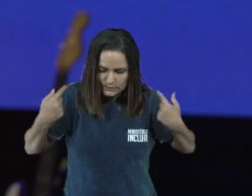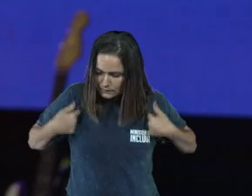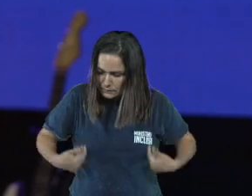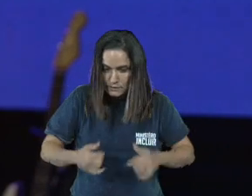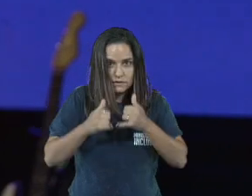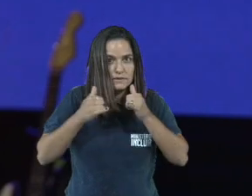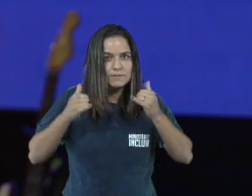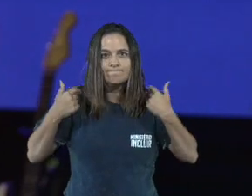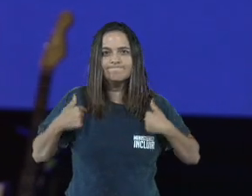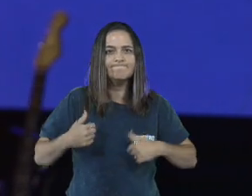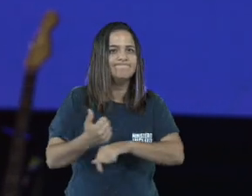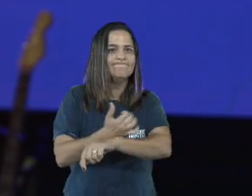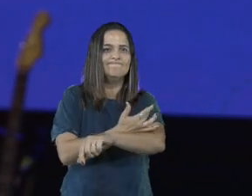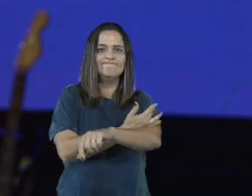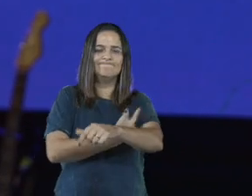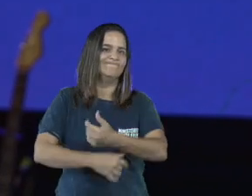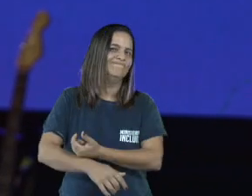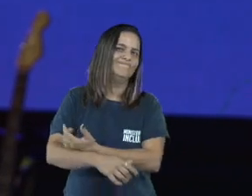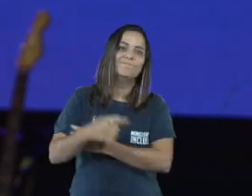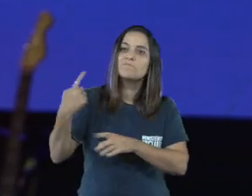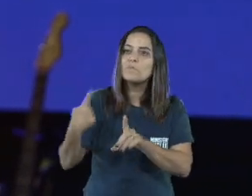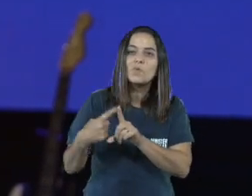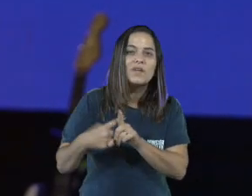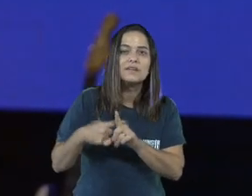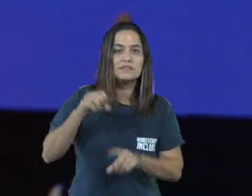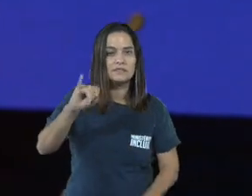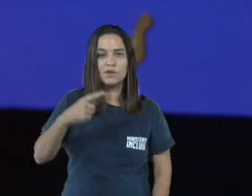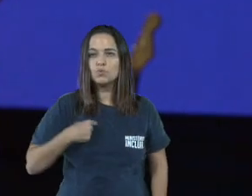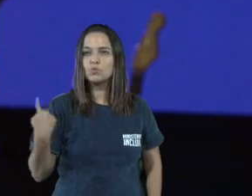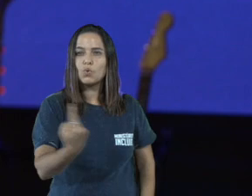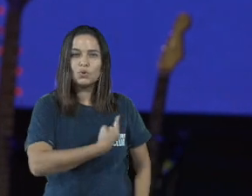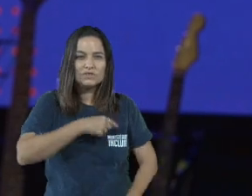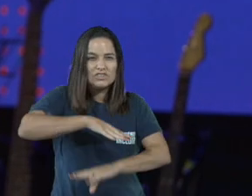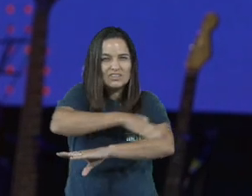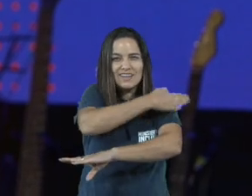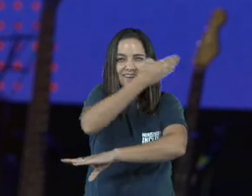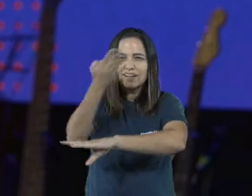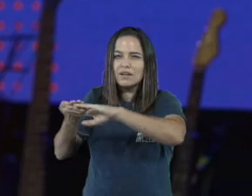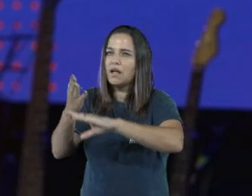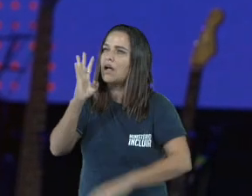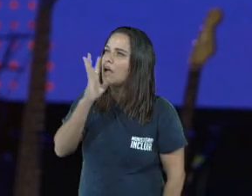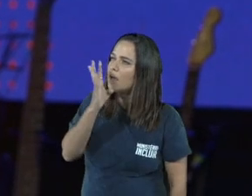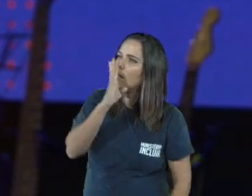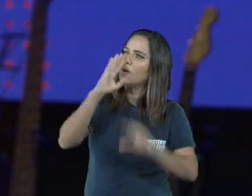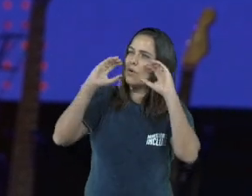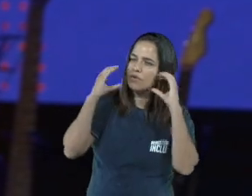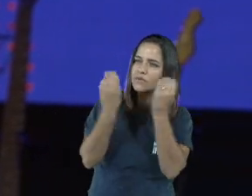é porque não vai adiantar de nada tudo que a gente ouviu Se a gente não foi tomado uma coragem logo vá